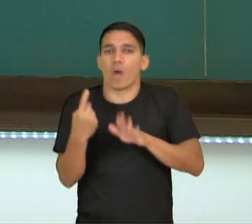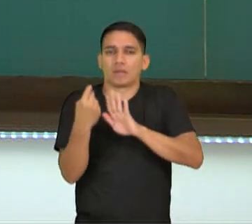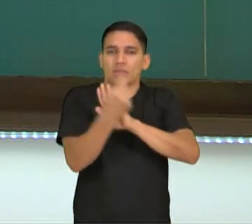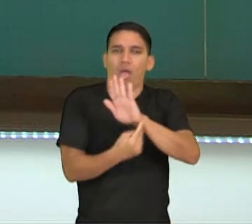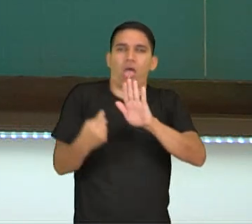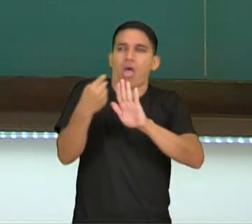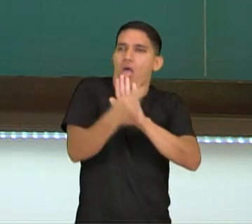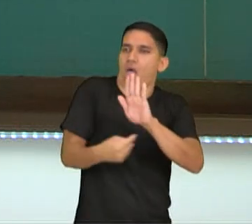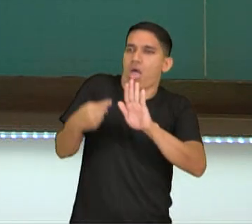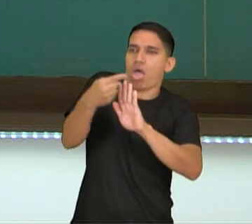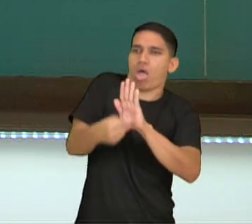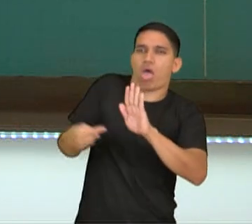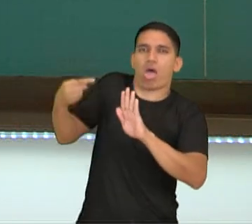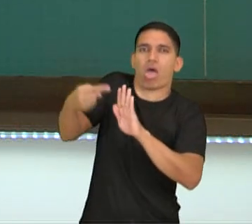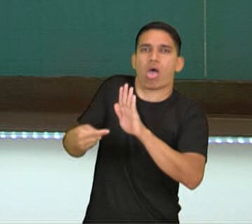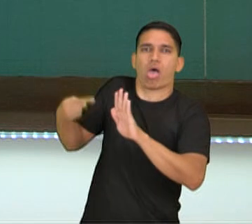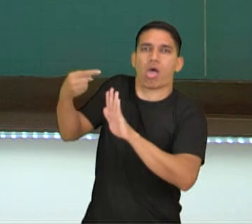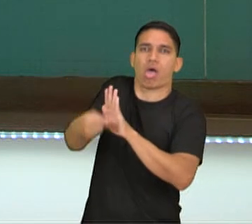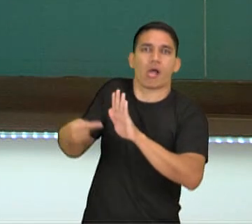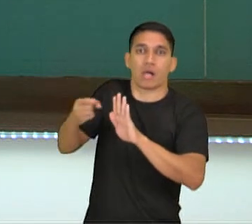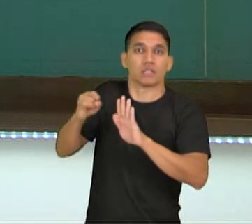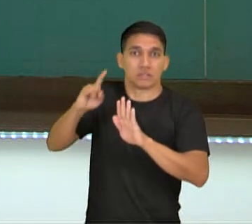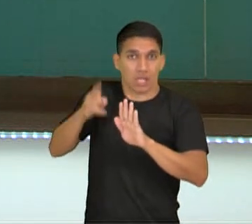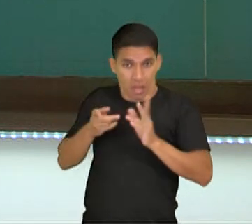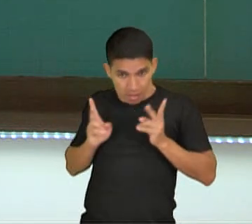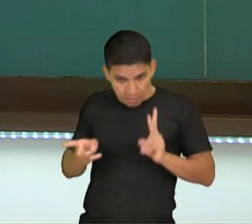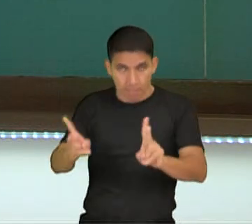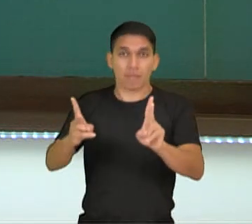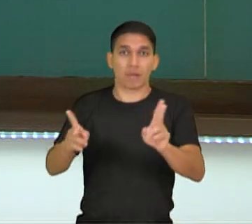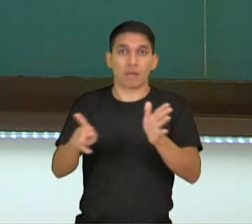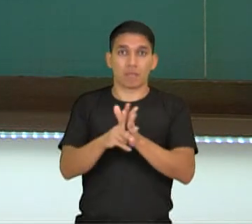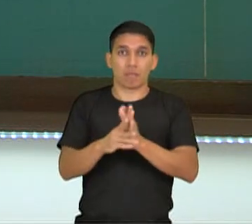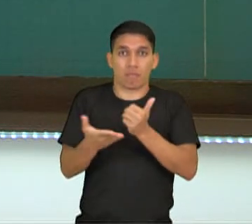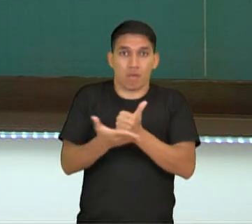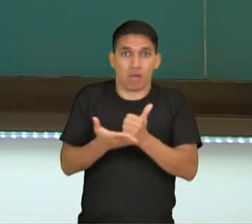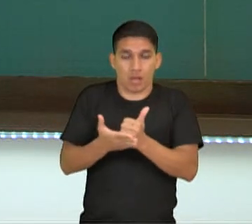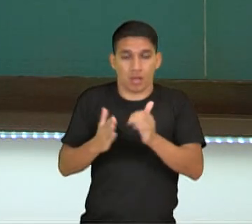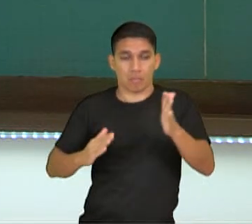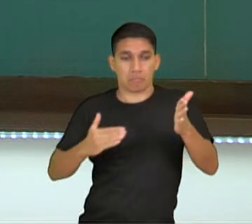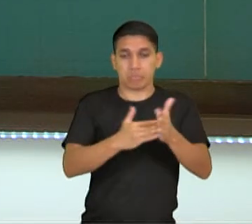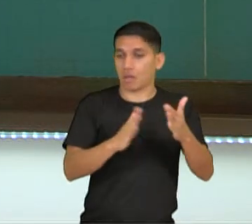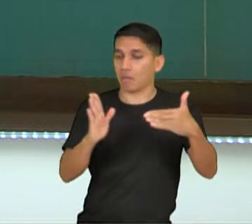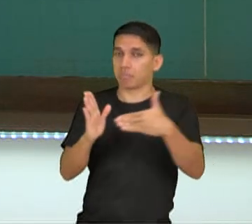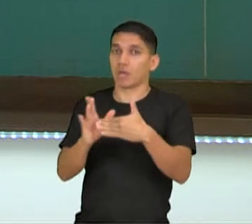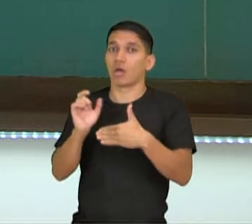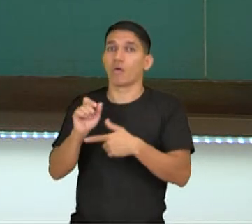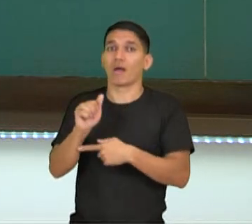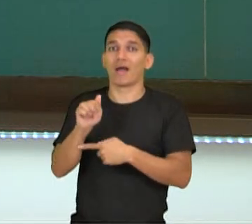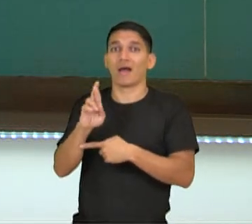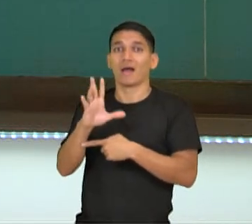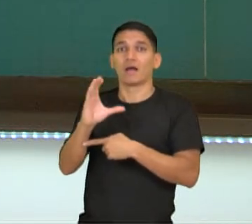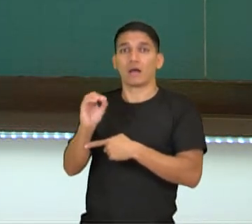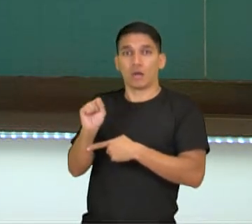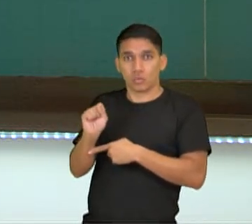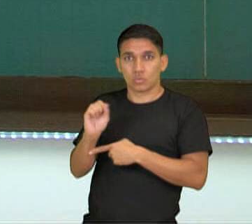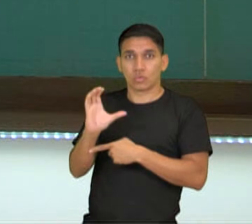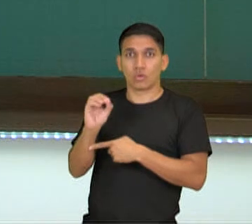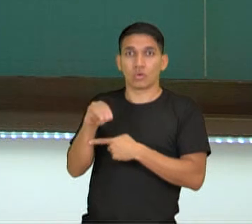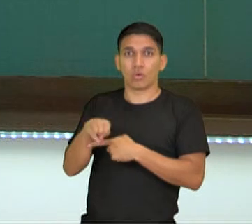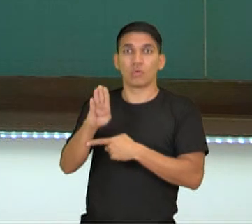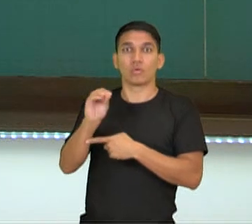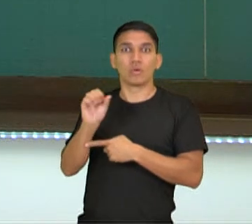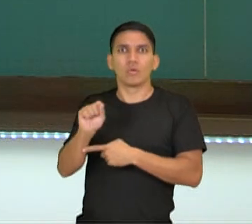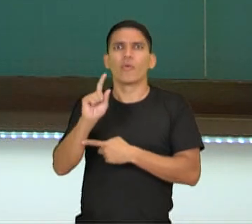ali na circunferência, se ele tem as mesmas extremidades, eles são arcos côngruos, ou seja, tem os mesmos valores de